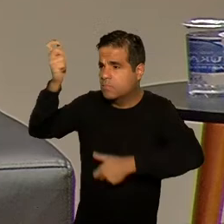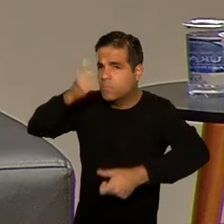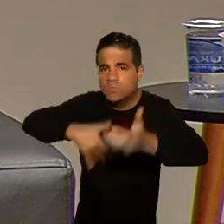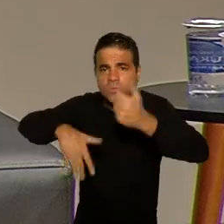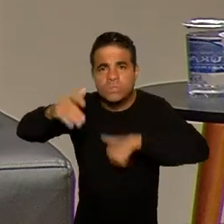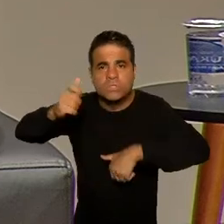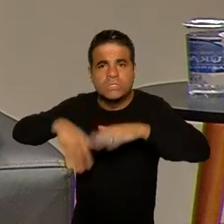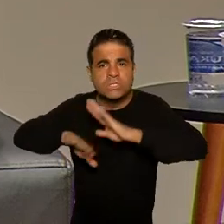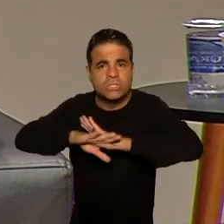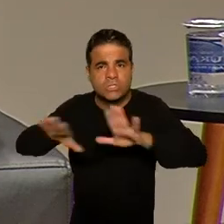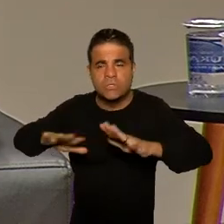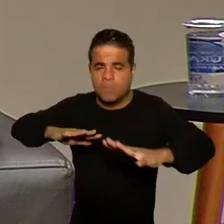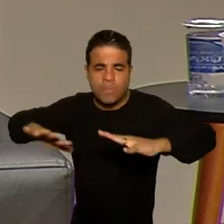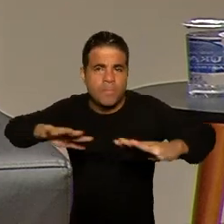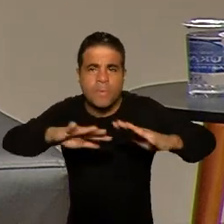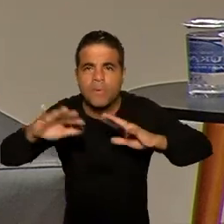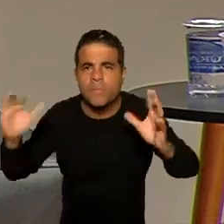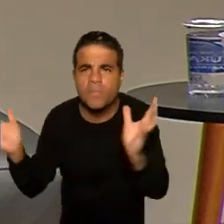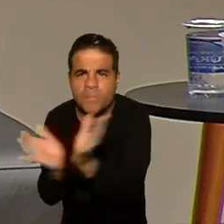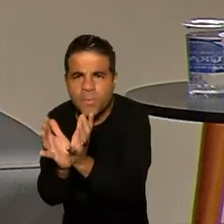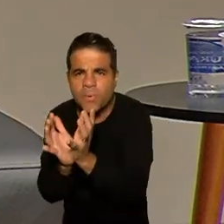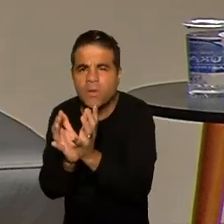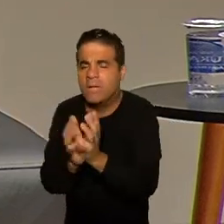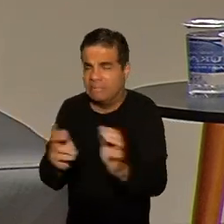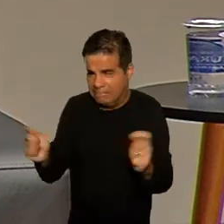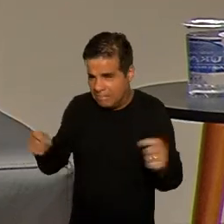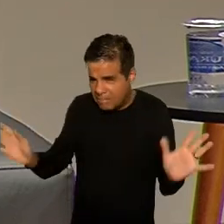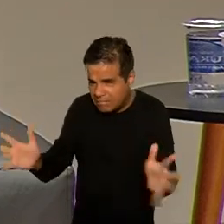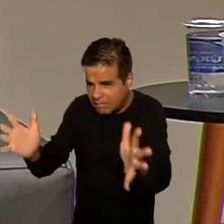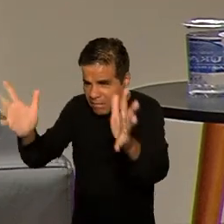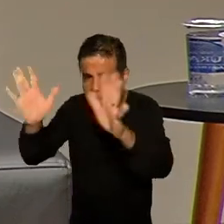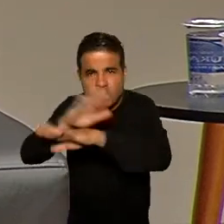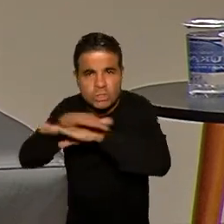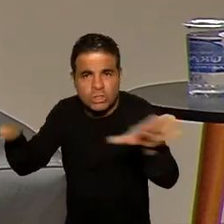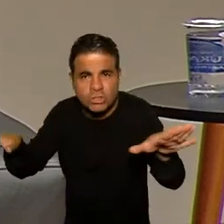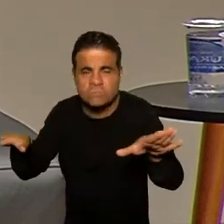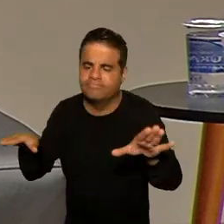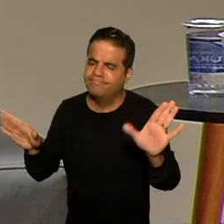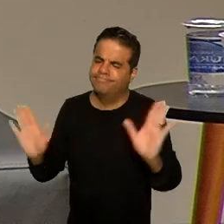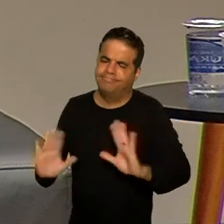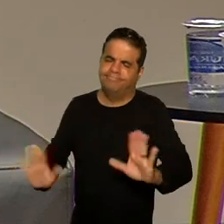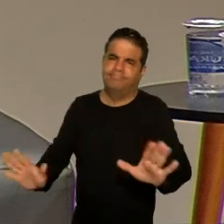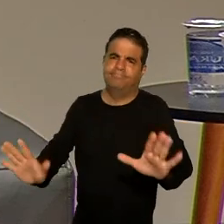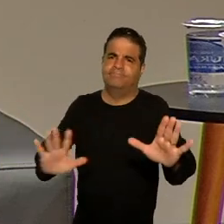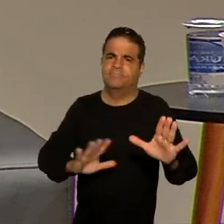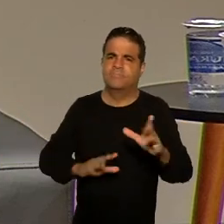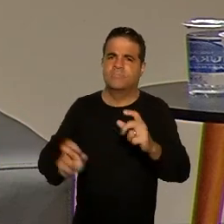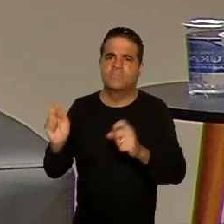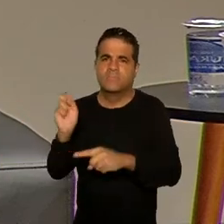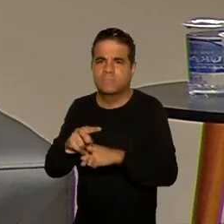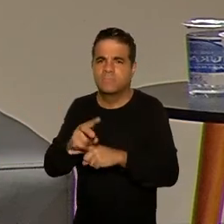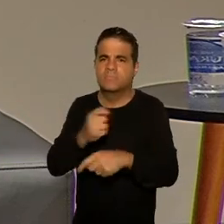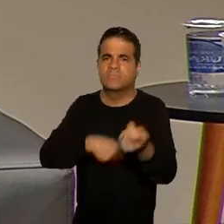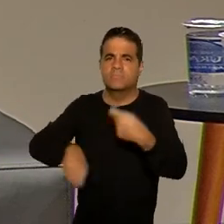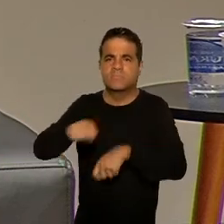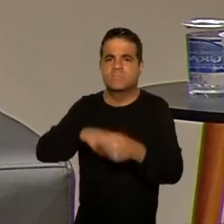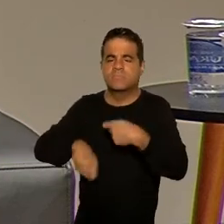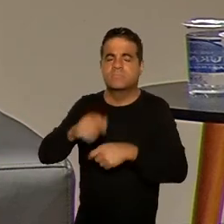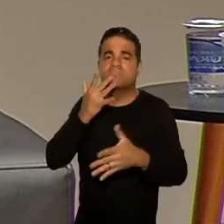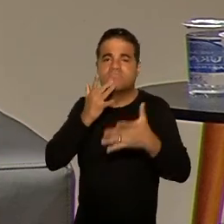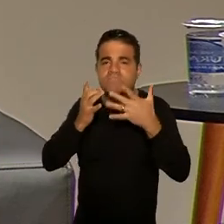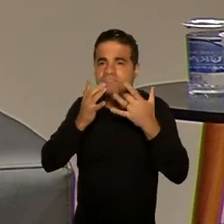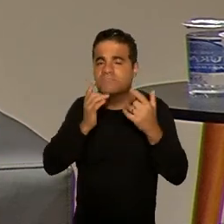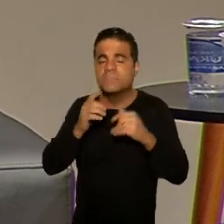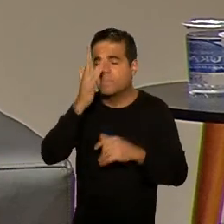não se trata de mobilizar o público para que ele haja não se trata de desfazer a dimensão contemplativa do teatro